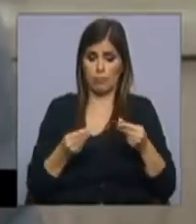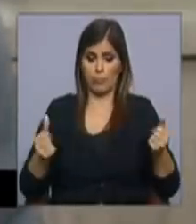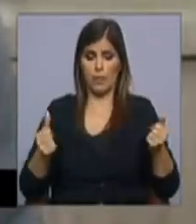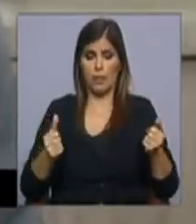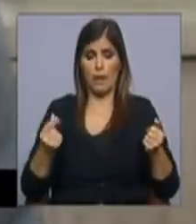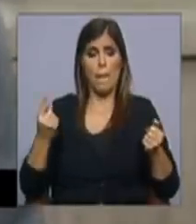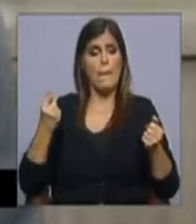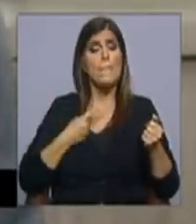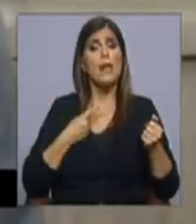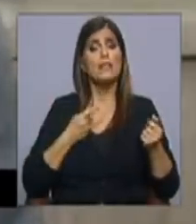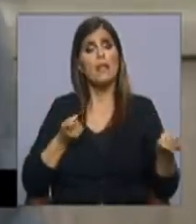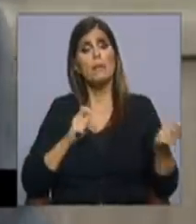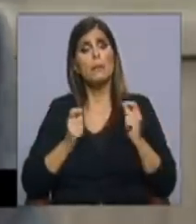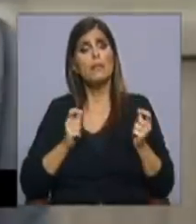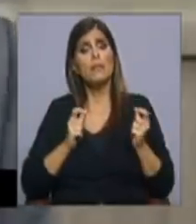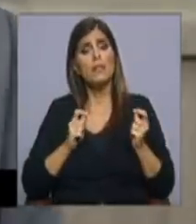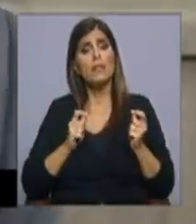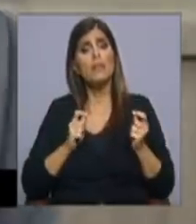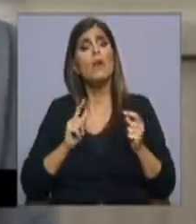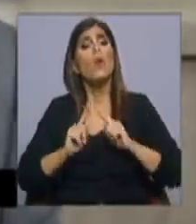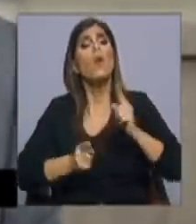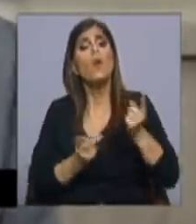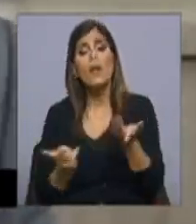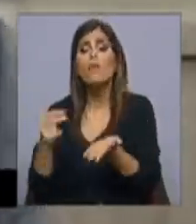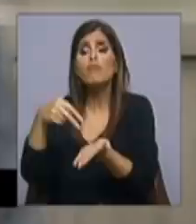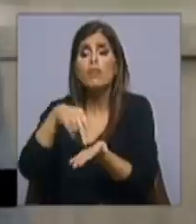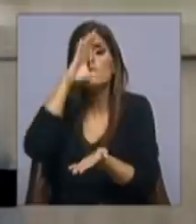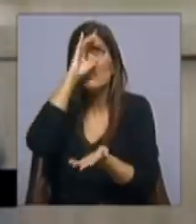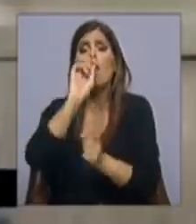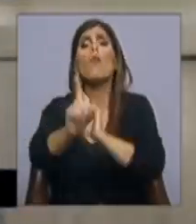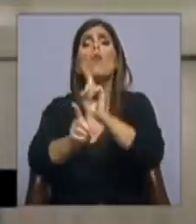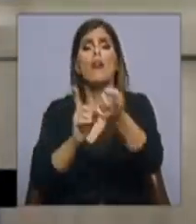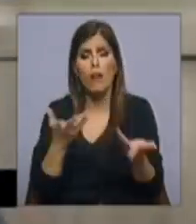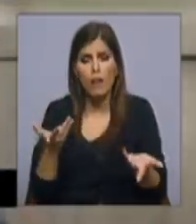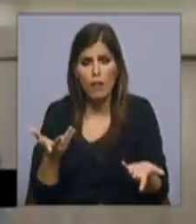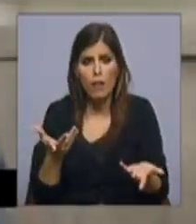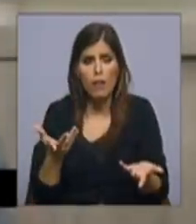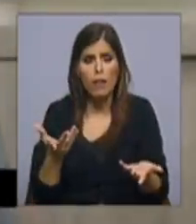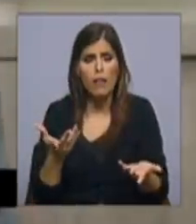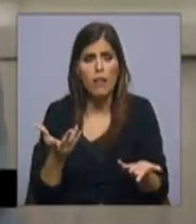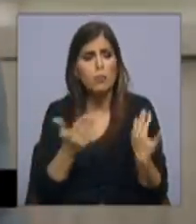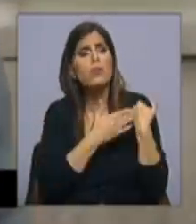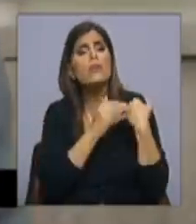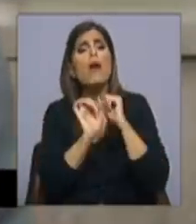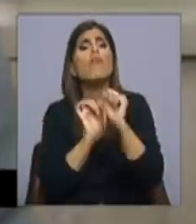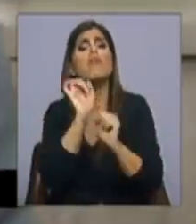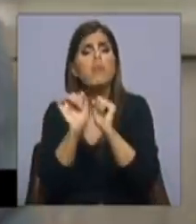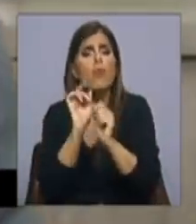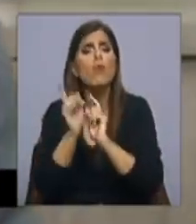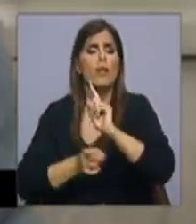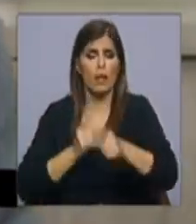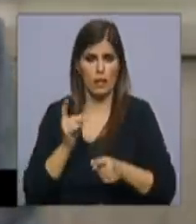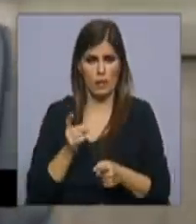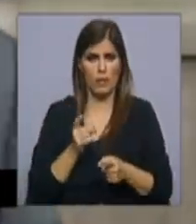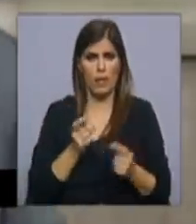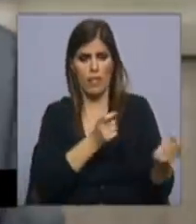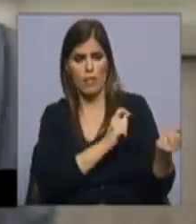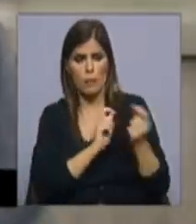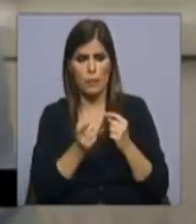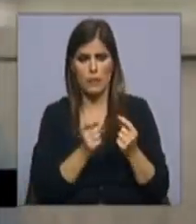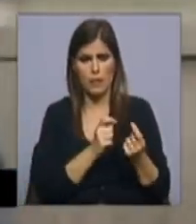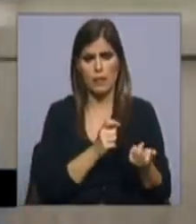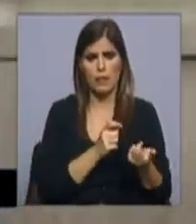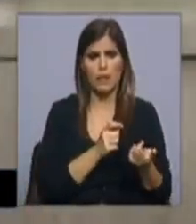papel do Estado. Nós vamos ter que discutir o papel do Estado, nós vamos ter que discutir a questão da arrecadação